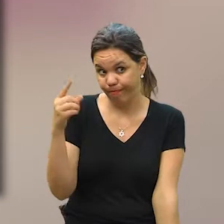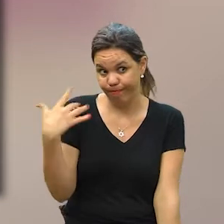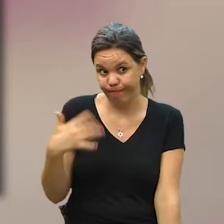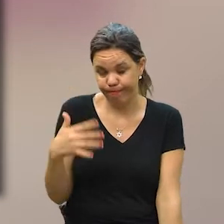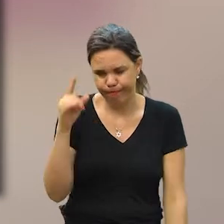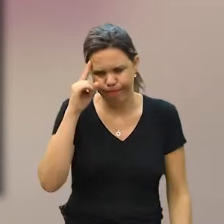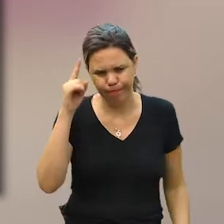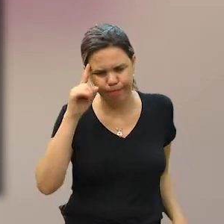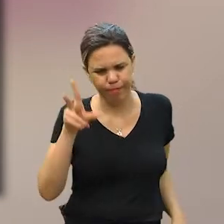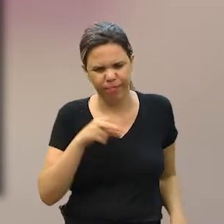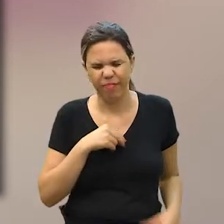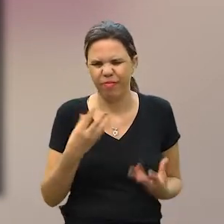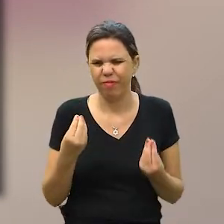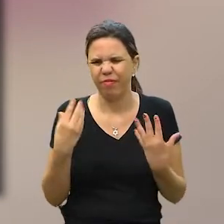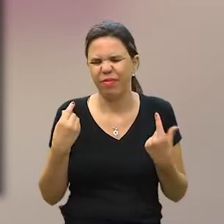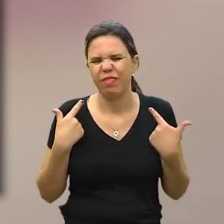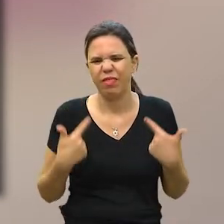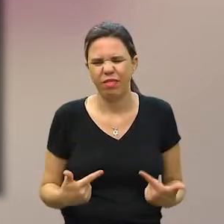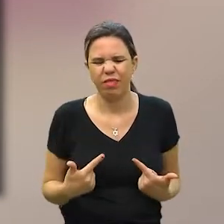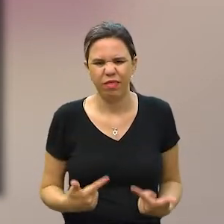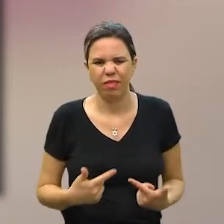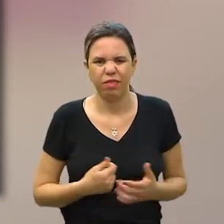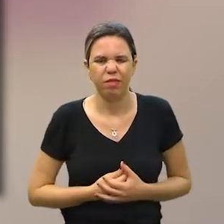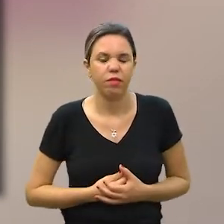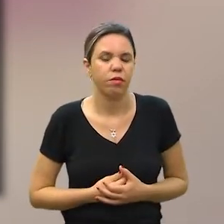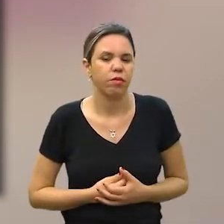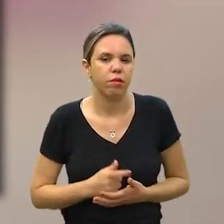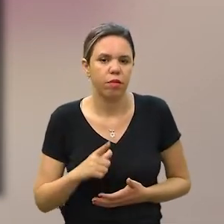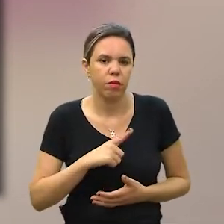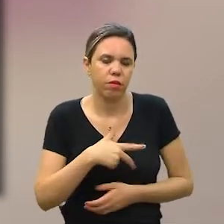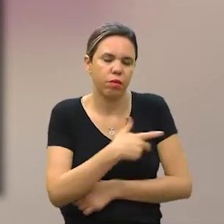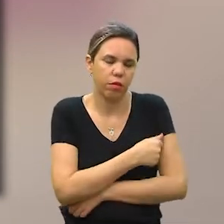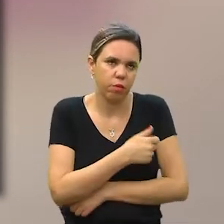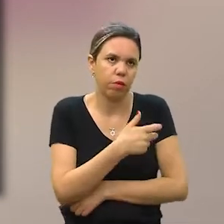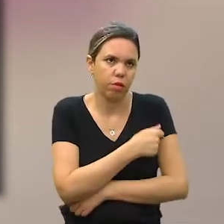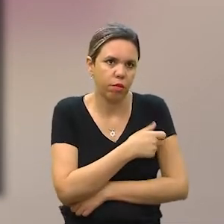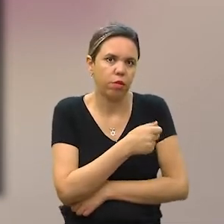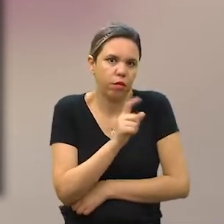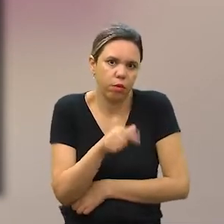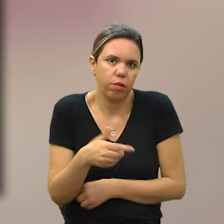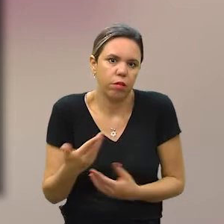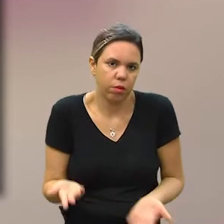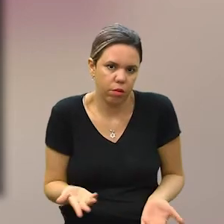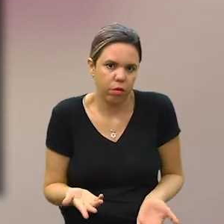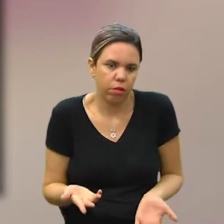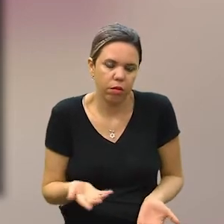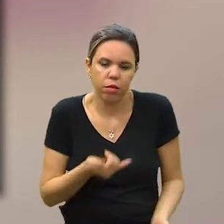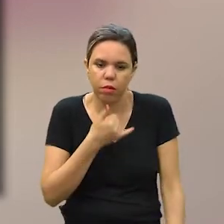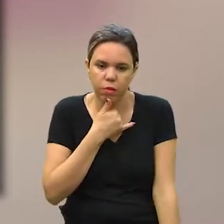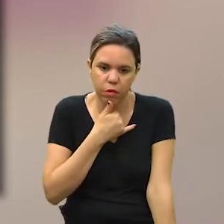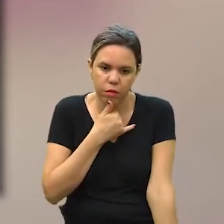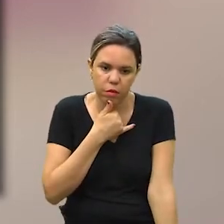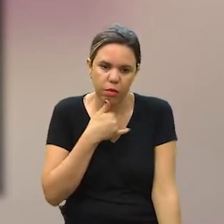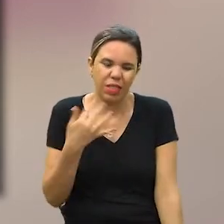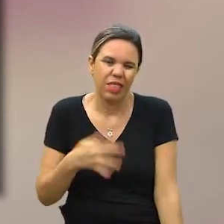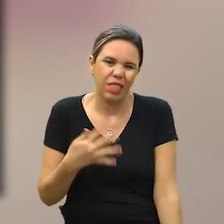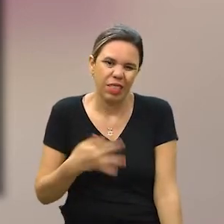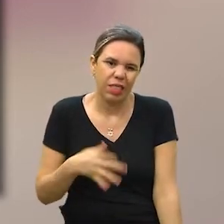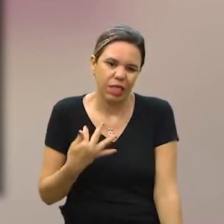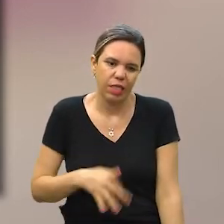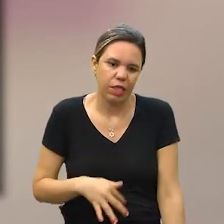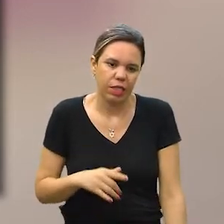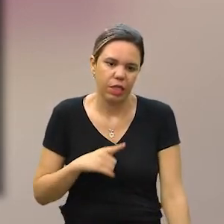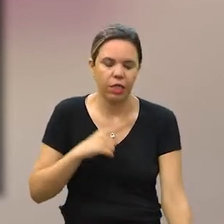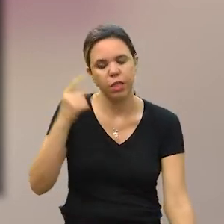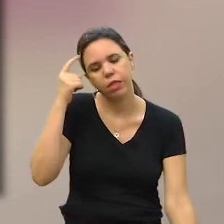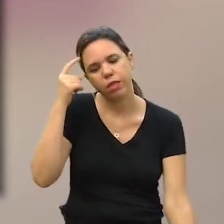Viviane. Você fala, Avelina, mas isso é muito chato, né? A gente ter que tomar injeção, não é? E ela, infelizmente, ela é doidinha,